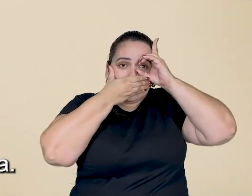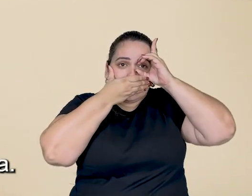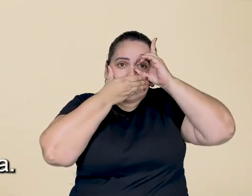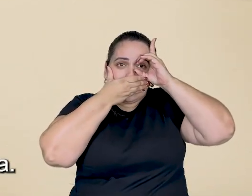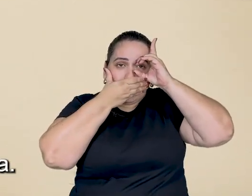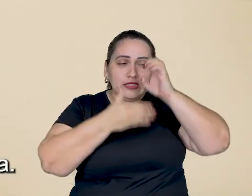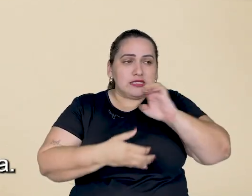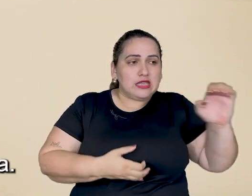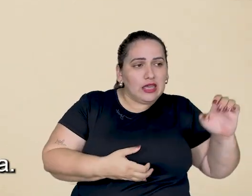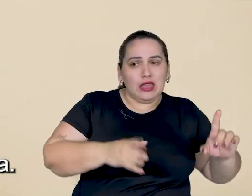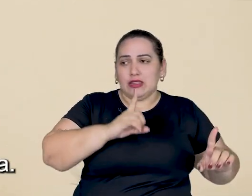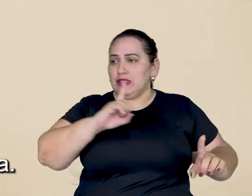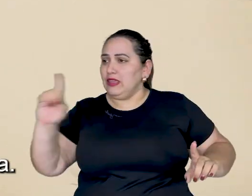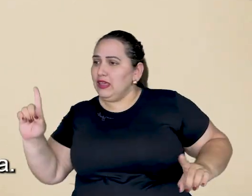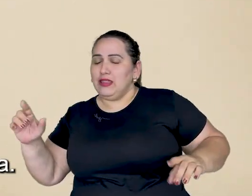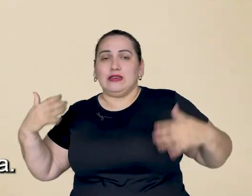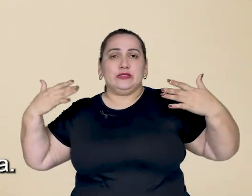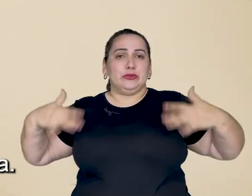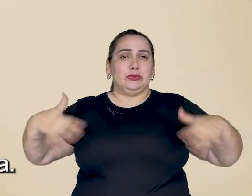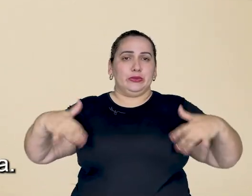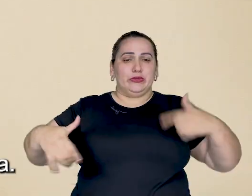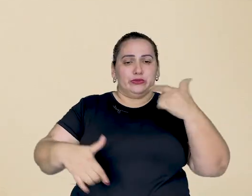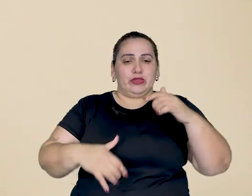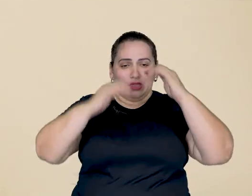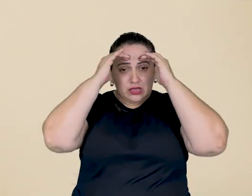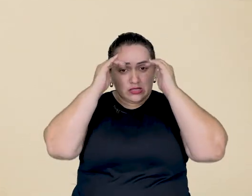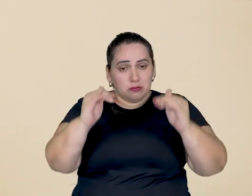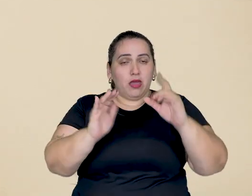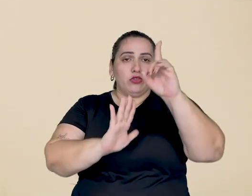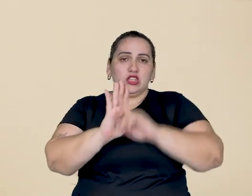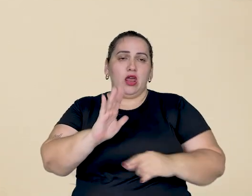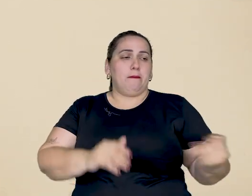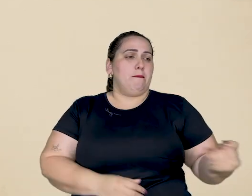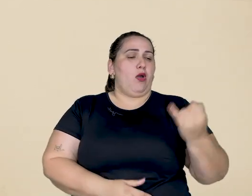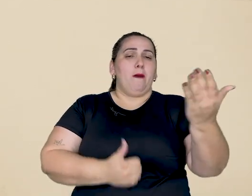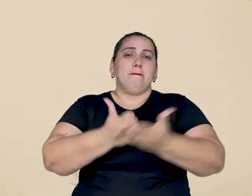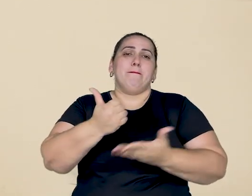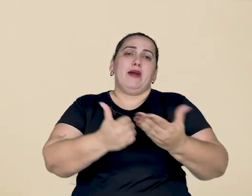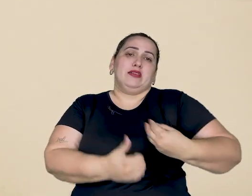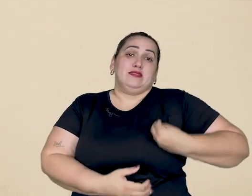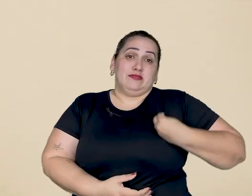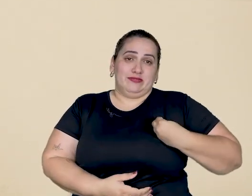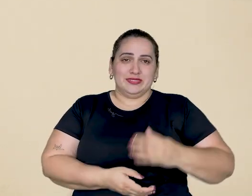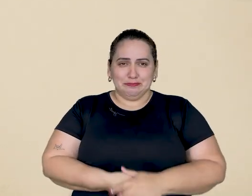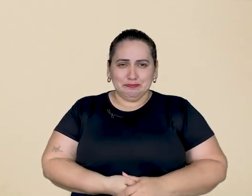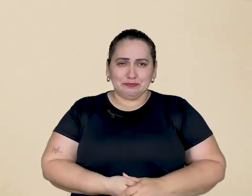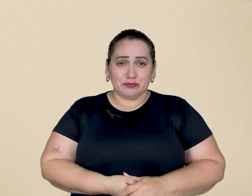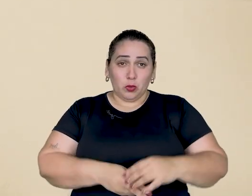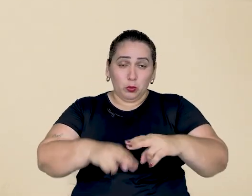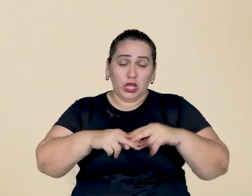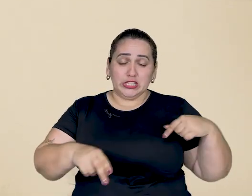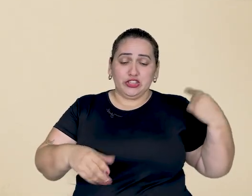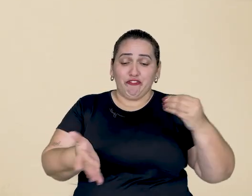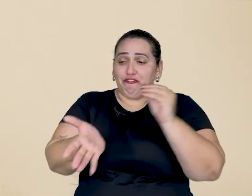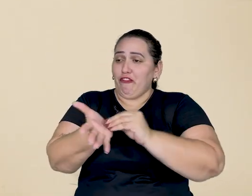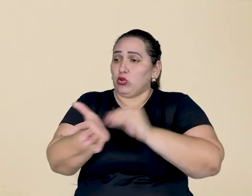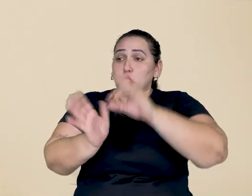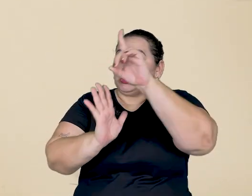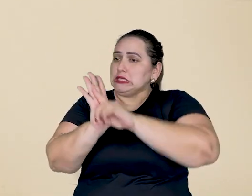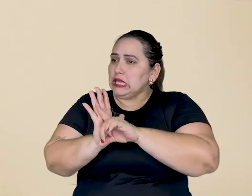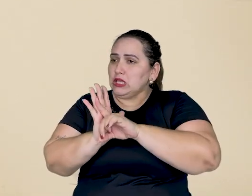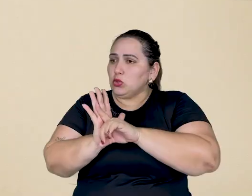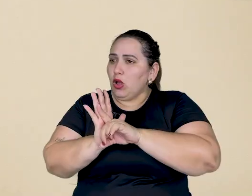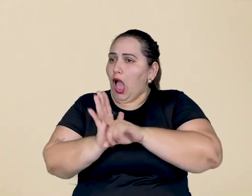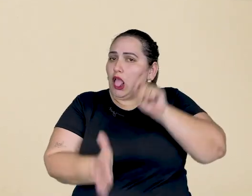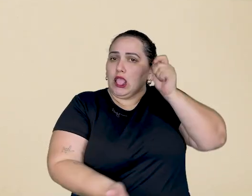hoje ditaduras, tanto de esquerda quanto ditaduras de direita, elas não respeitam os direitos fundamentais. Então, a partir do momento que você